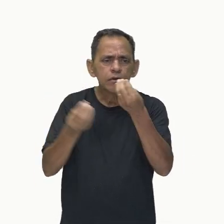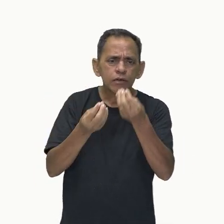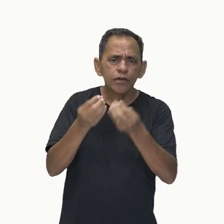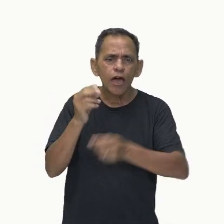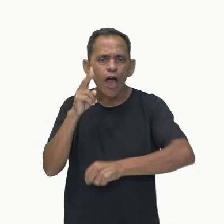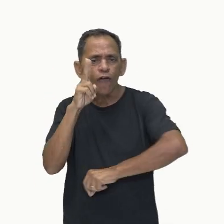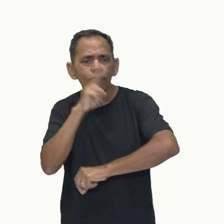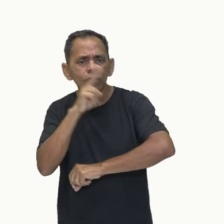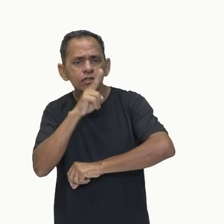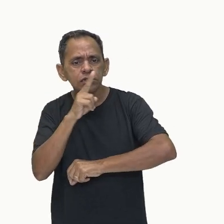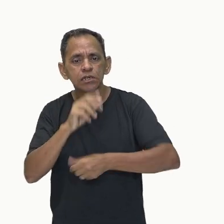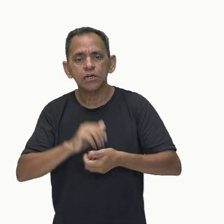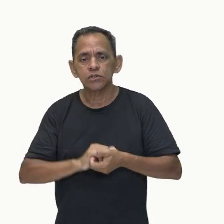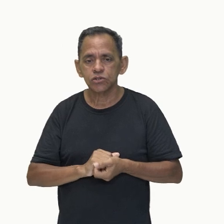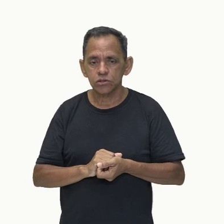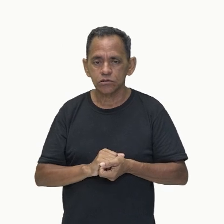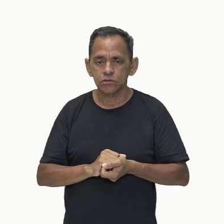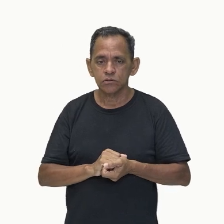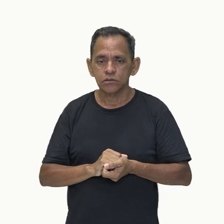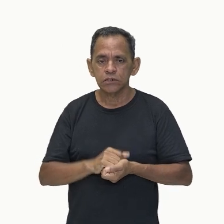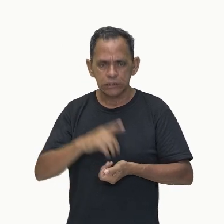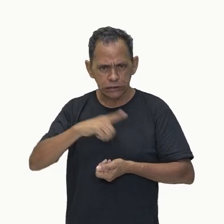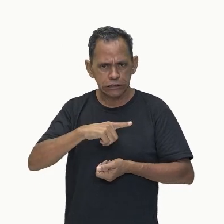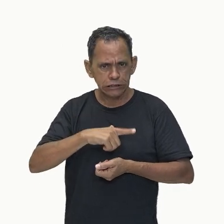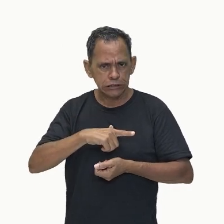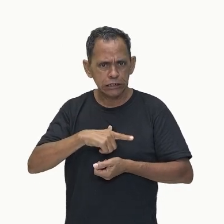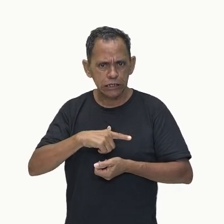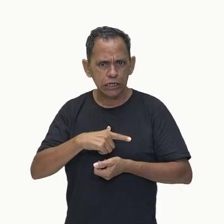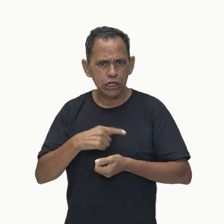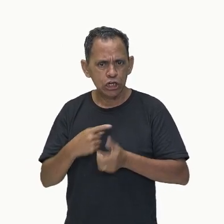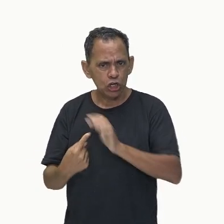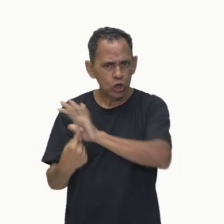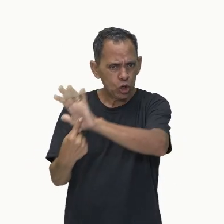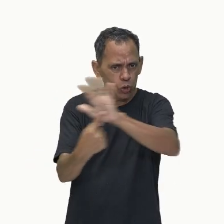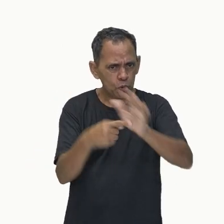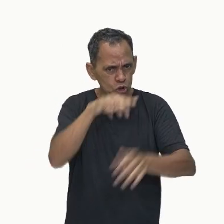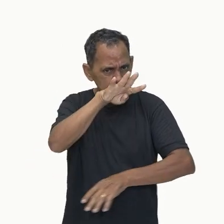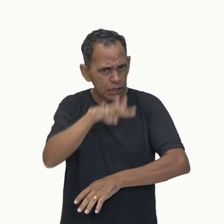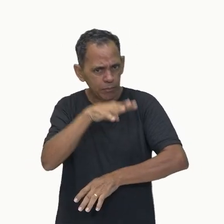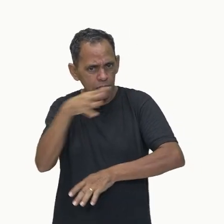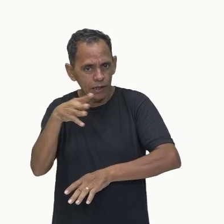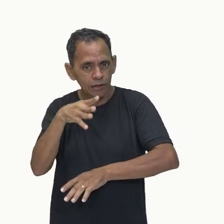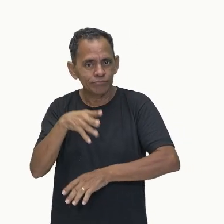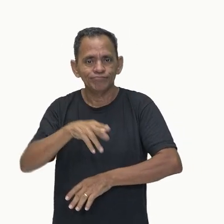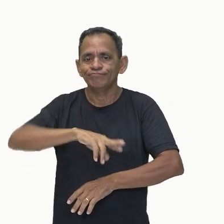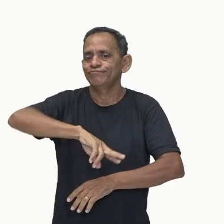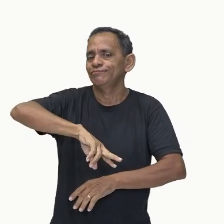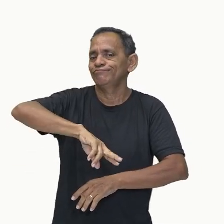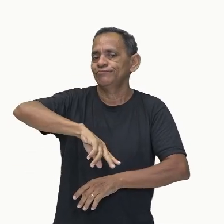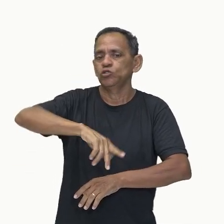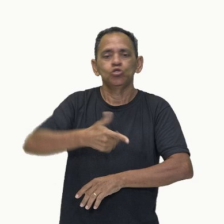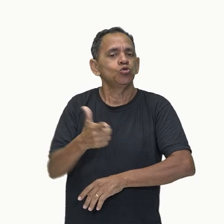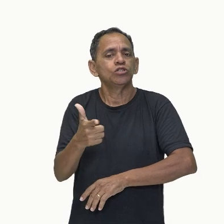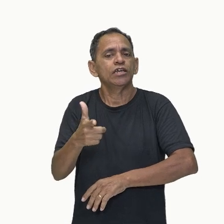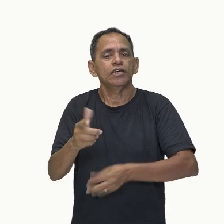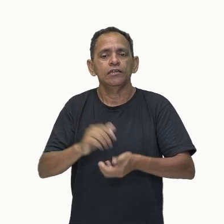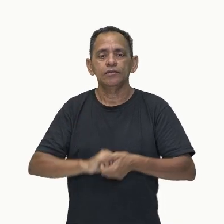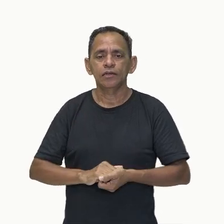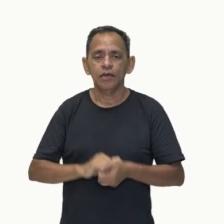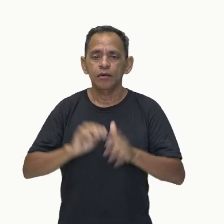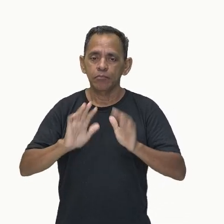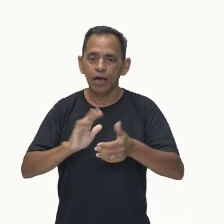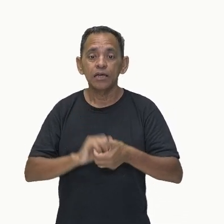que eu faço a velocidade? Ela está na tabela? Não, ela não está na tabela. Mas com a tabela, tu tem como descobrir esse